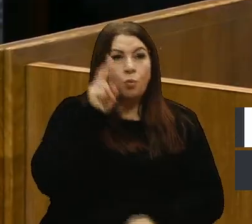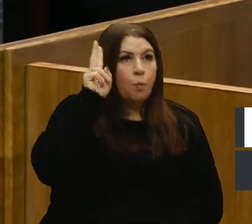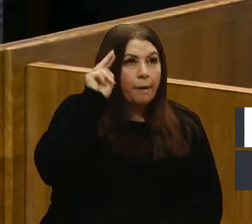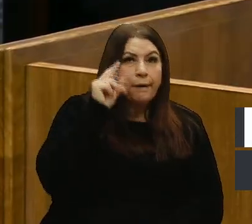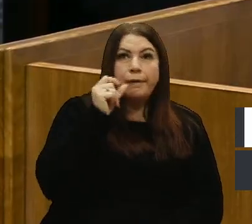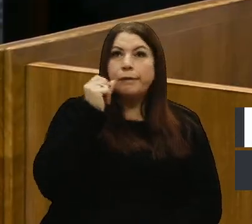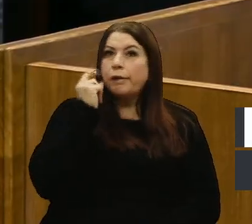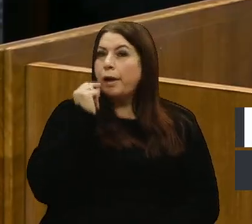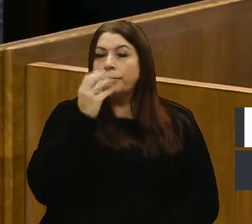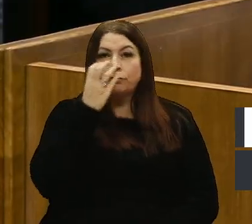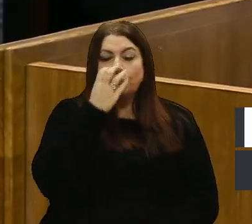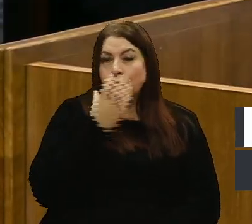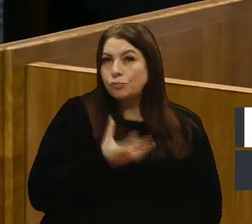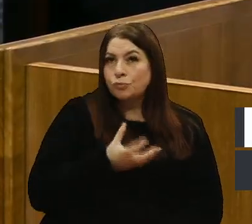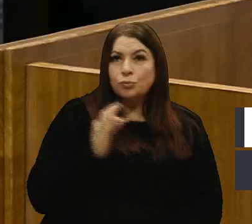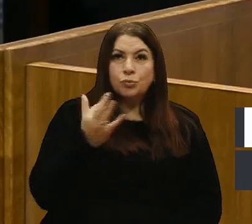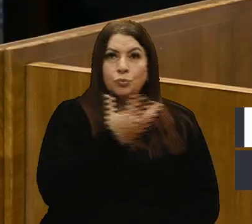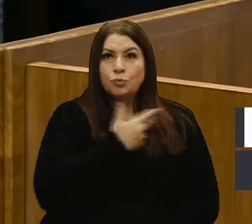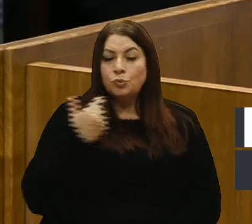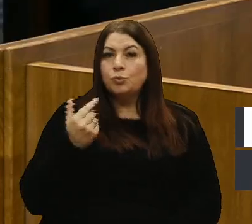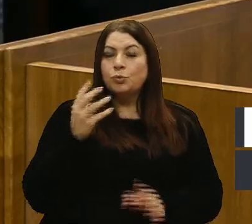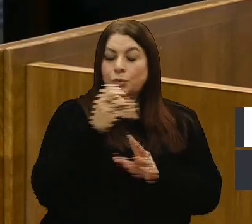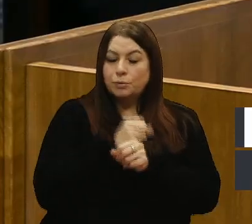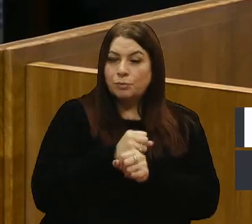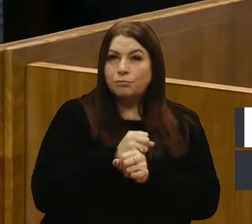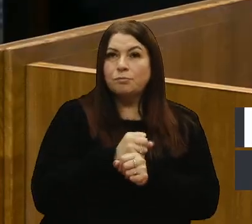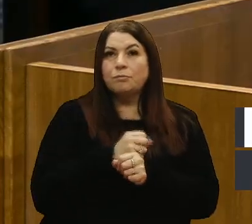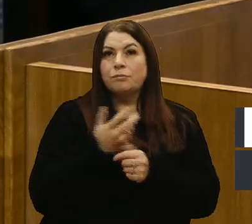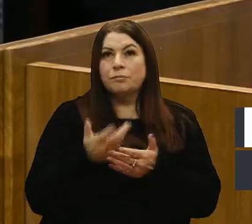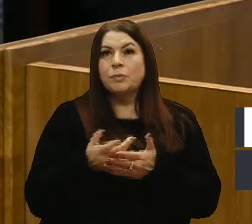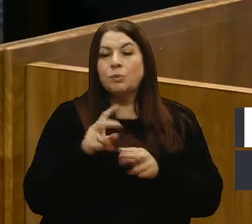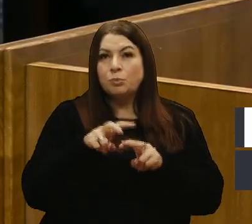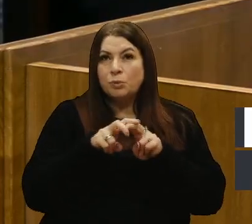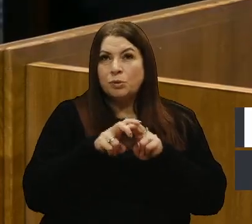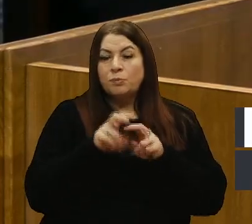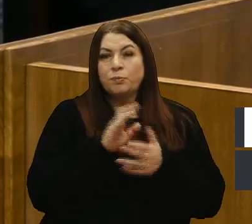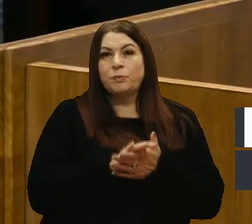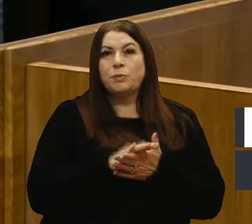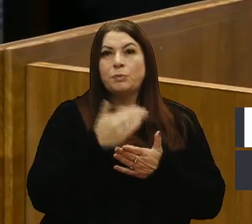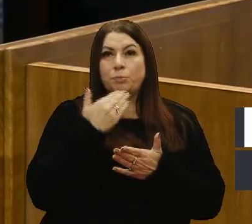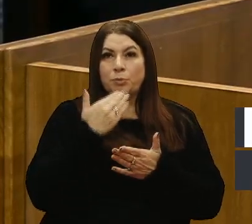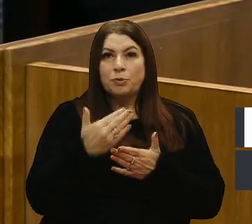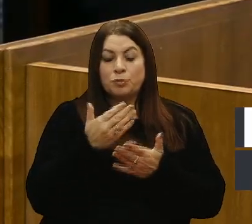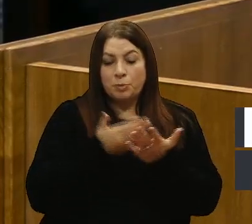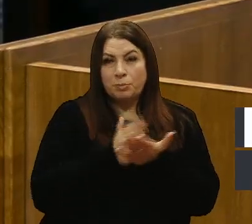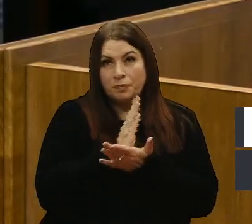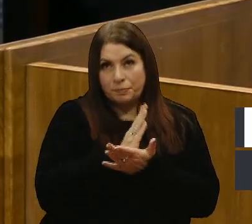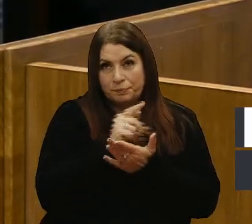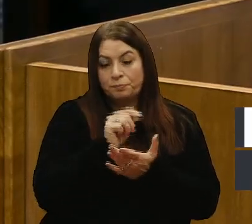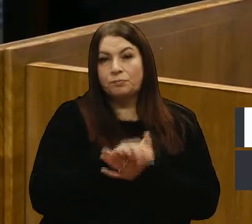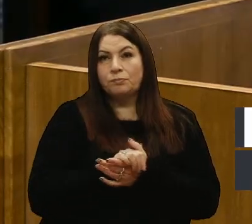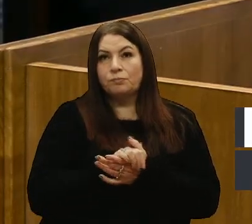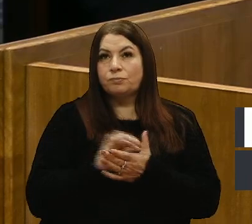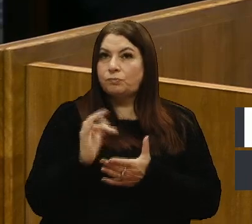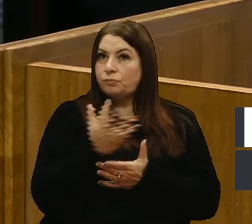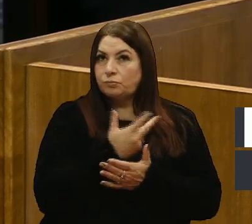os gatos, os cachorros, né, todos os animais. Então, por isso, pedimos a aprovação, né, por